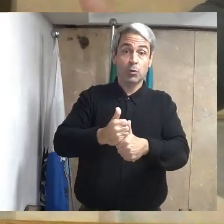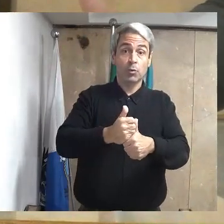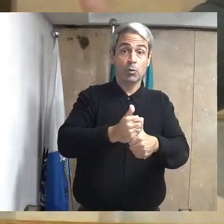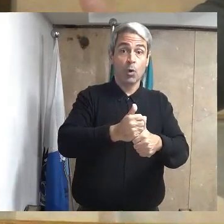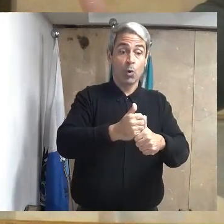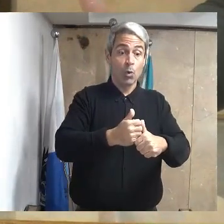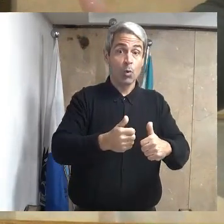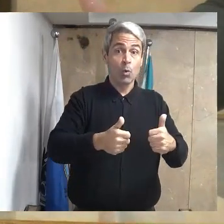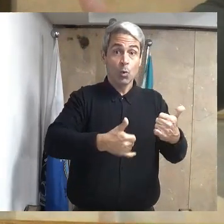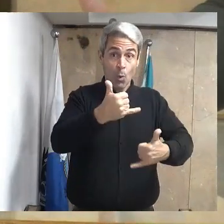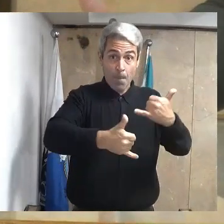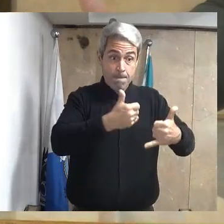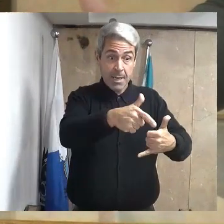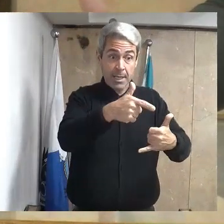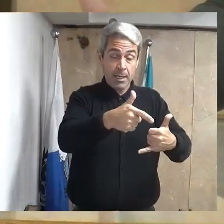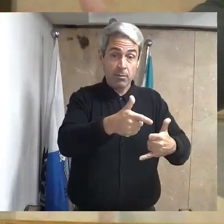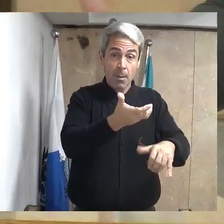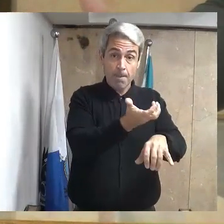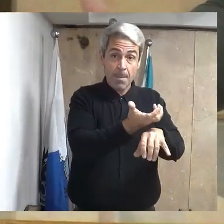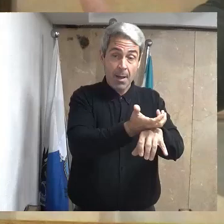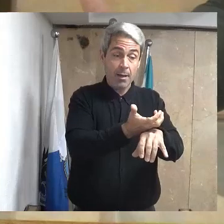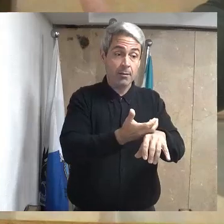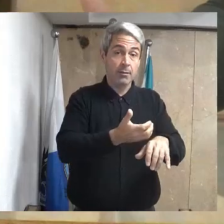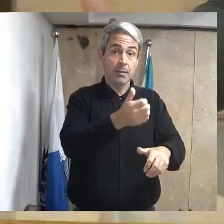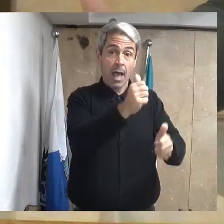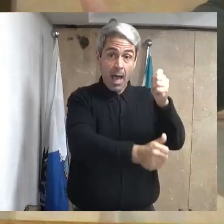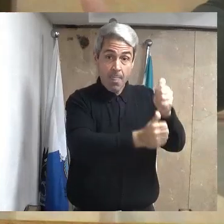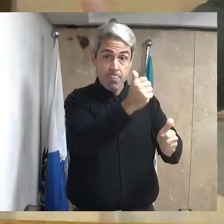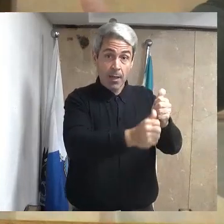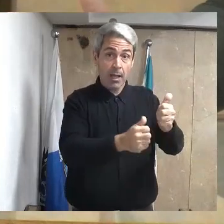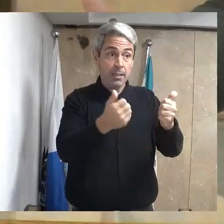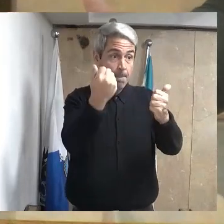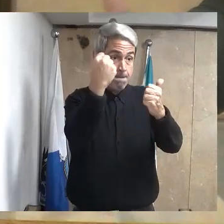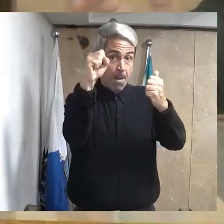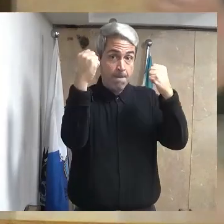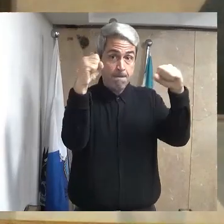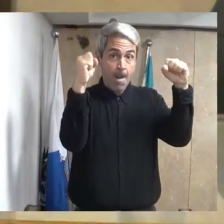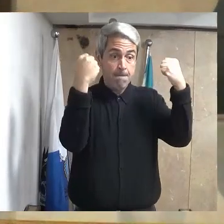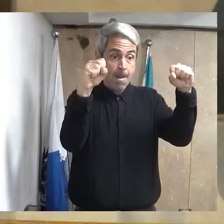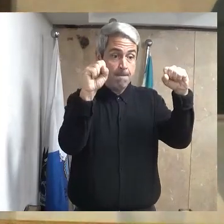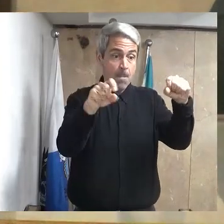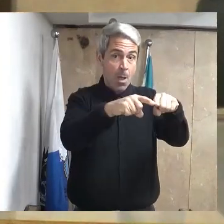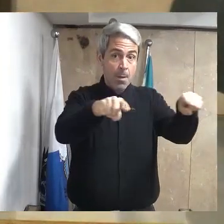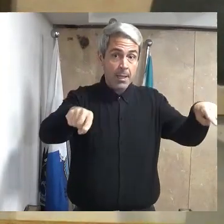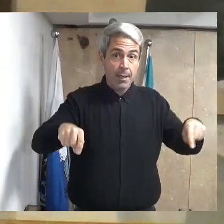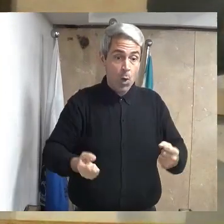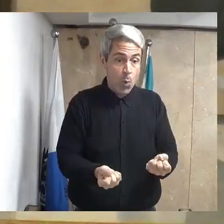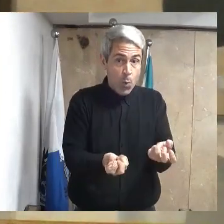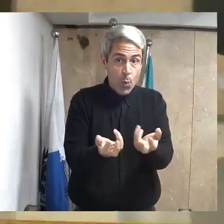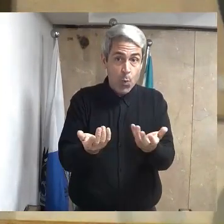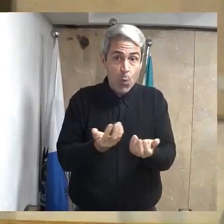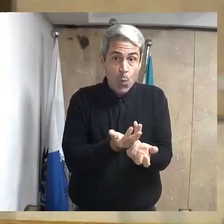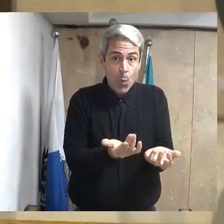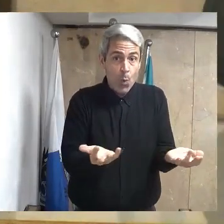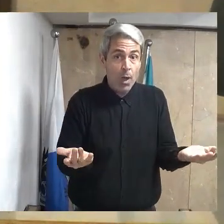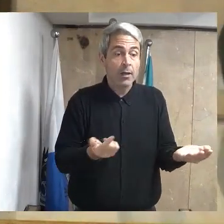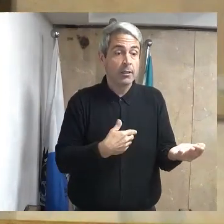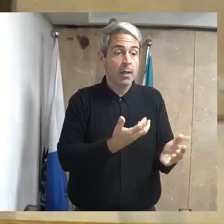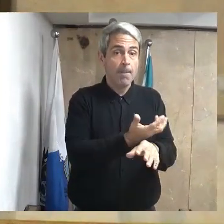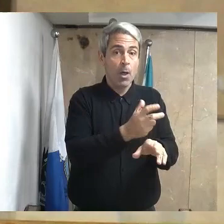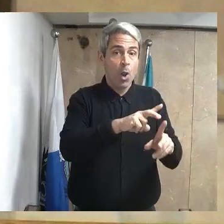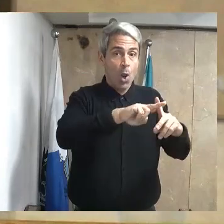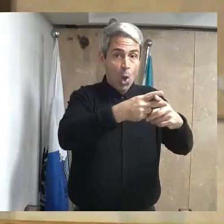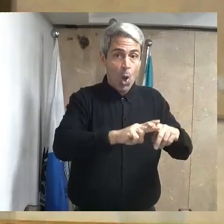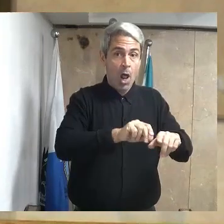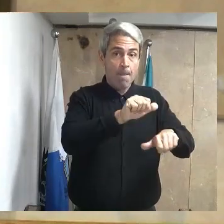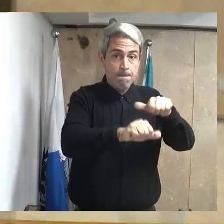Infantil, aparelhos da academia ao ar livre e grama sintética a fim de promover reforma geral da praça localizada na